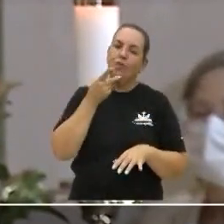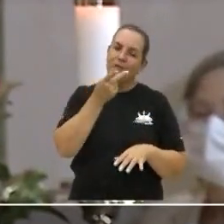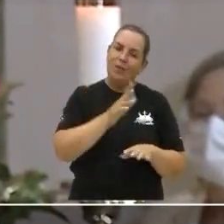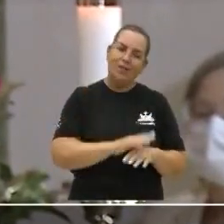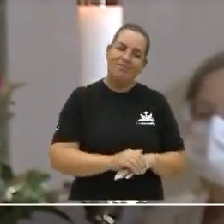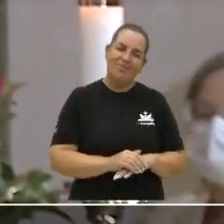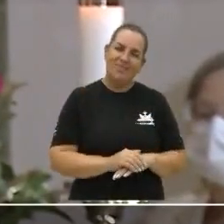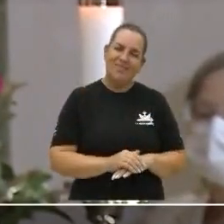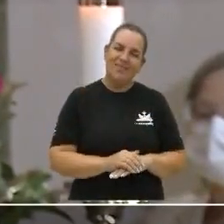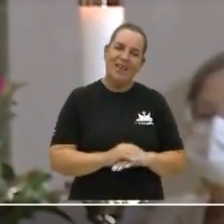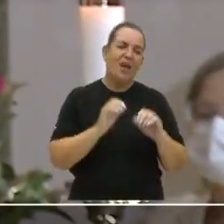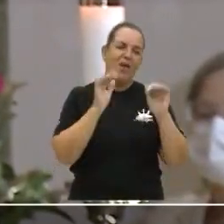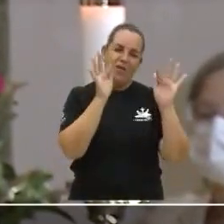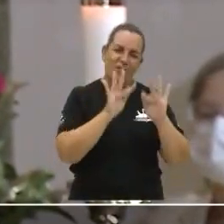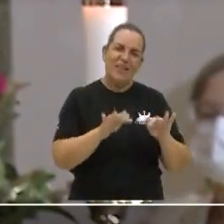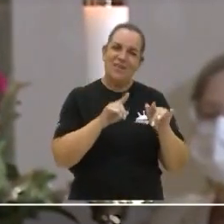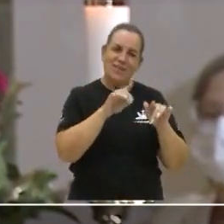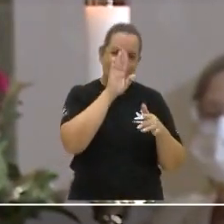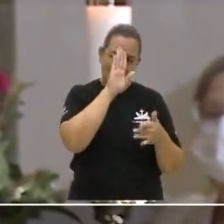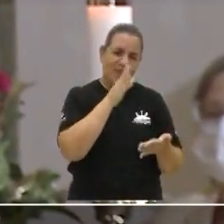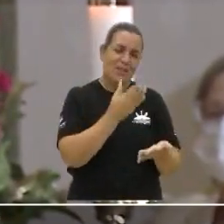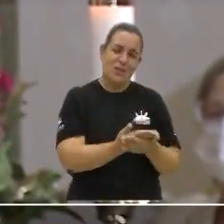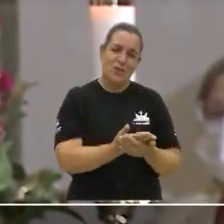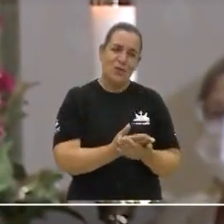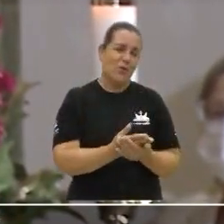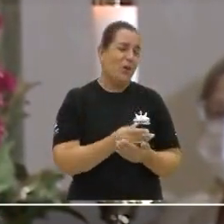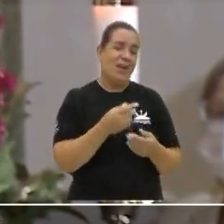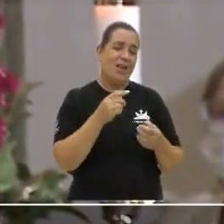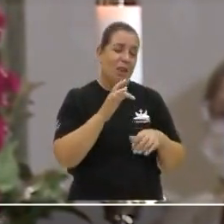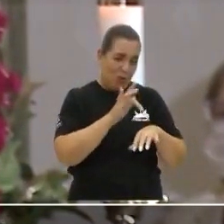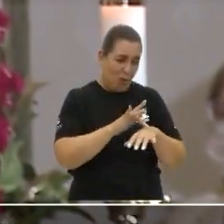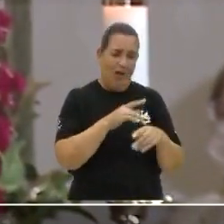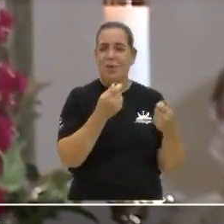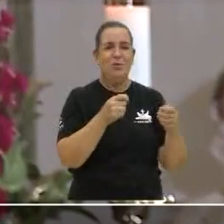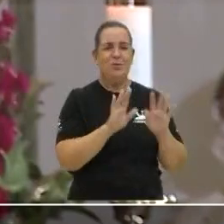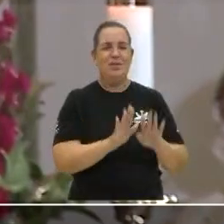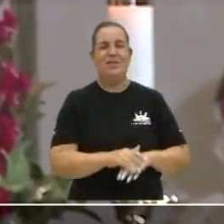dizer: bendito aquele que creu sem tocar.